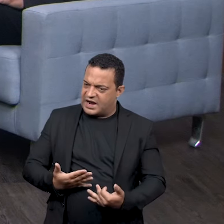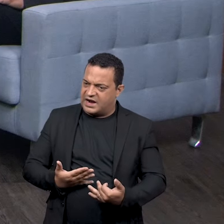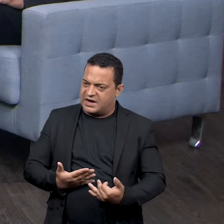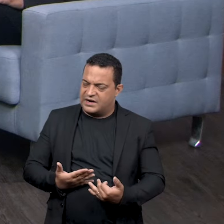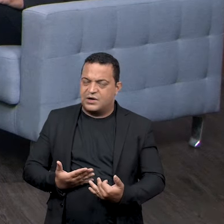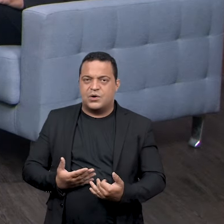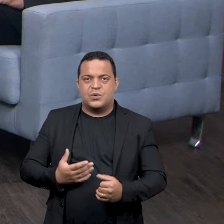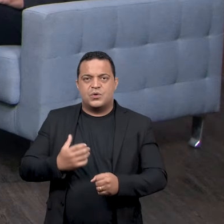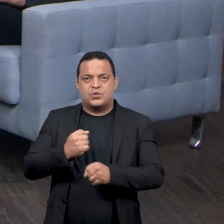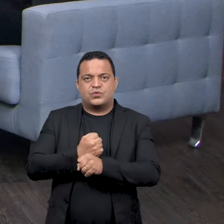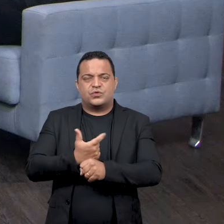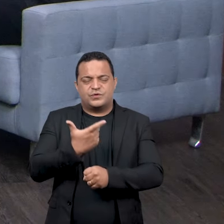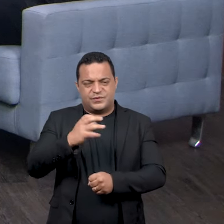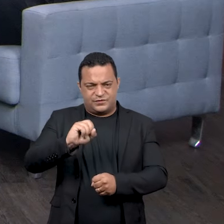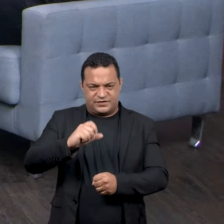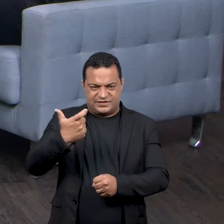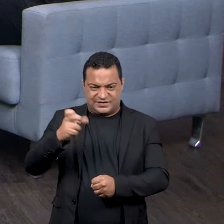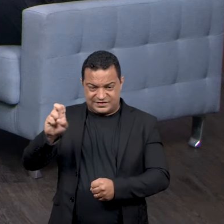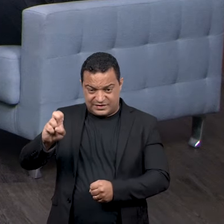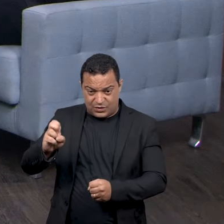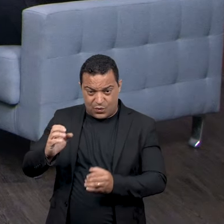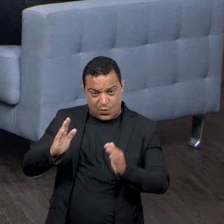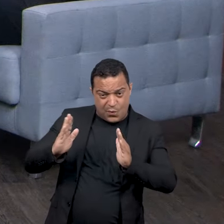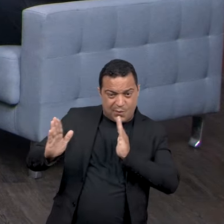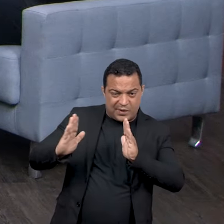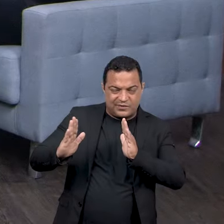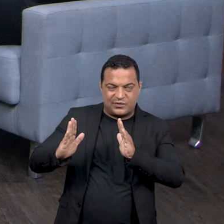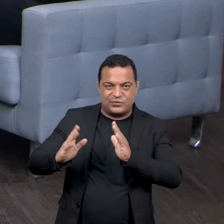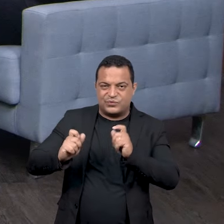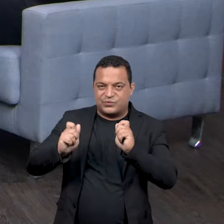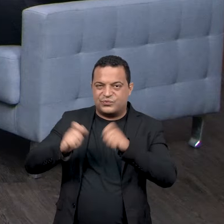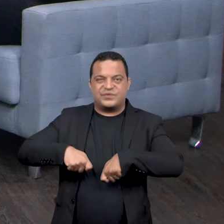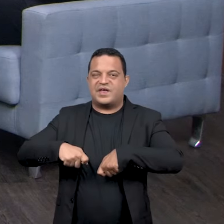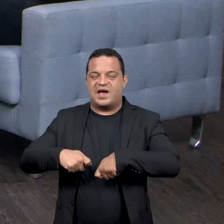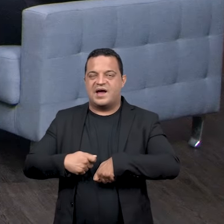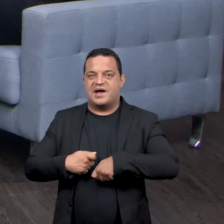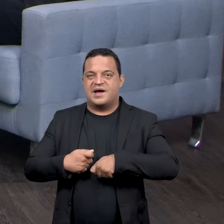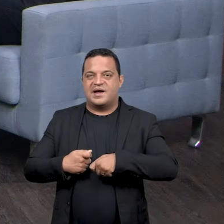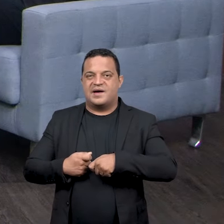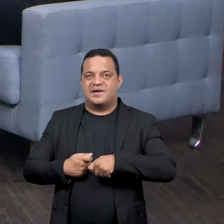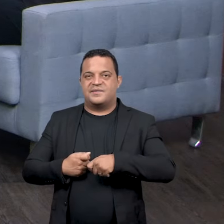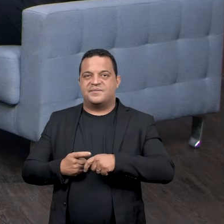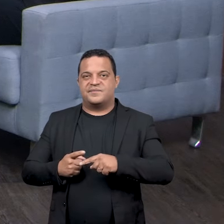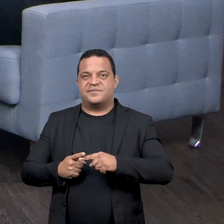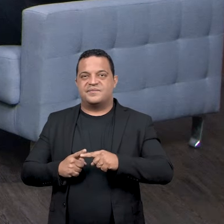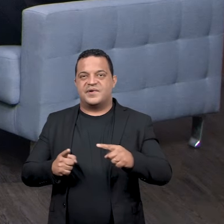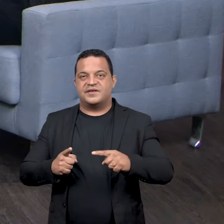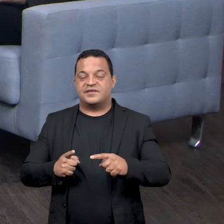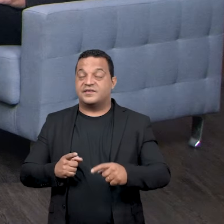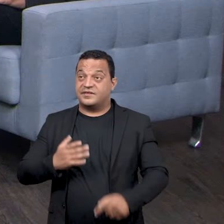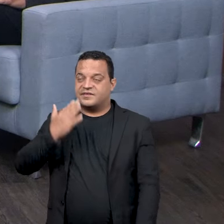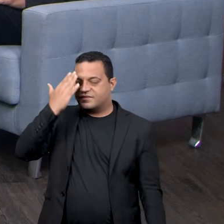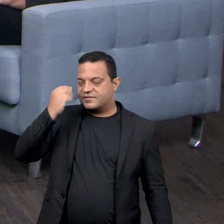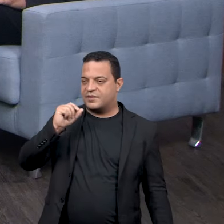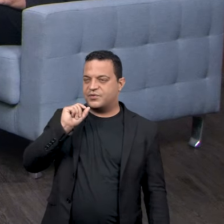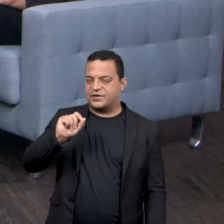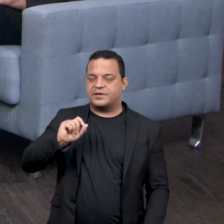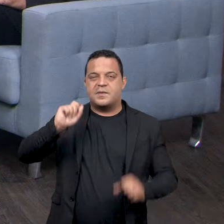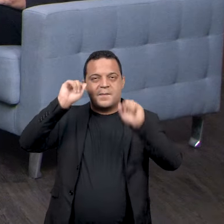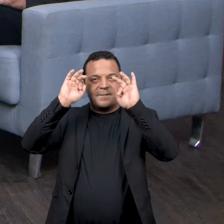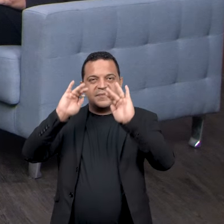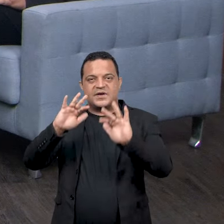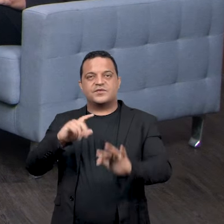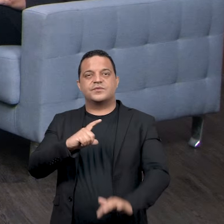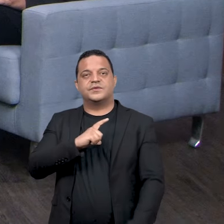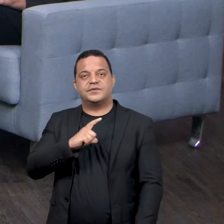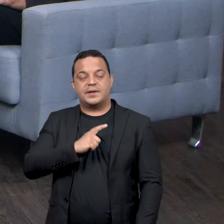como foi 2025. Não dá para falar de 2025 em tão pouco tempo. Nós fizemos um breve resumo daquilo que foi 2025, mas